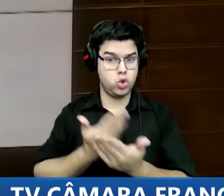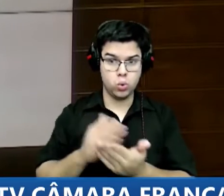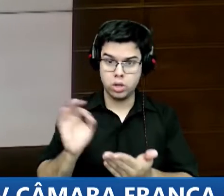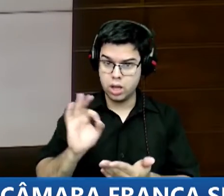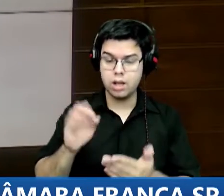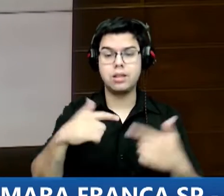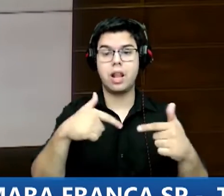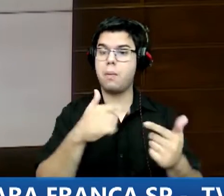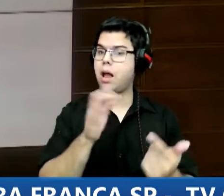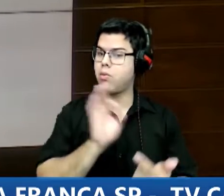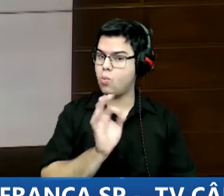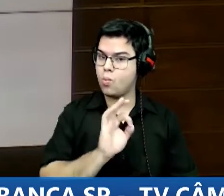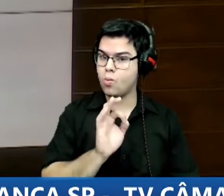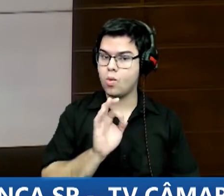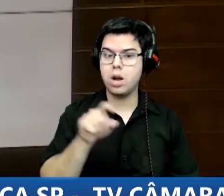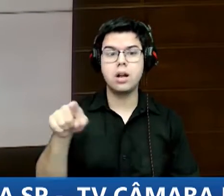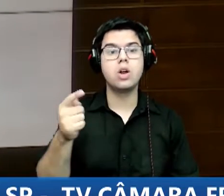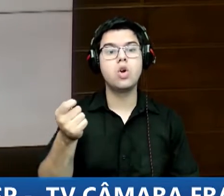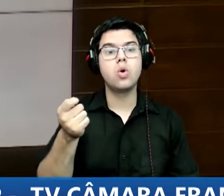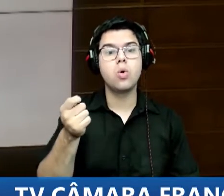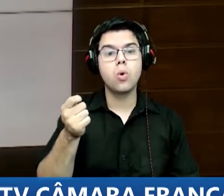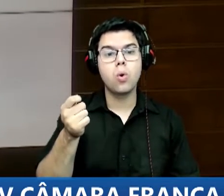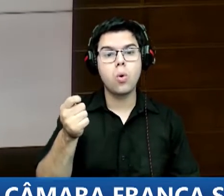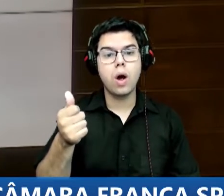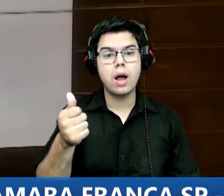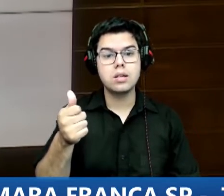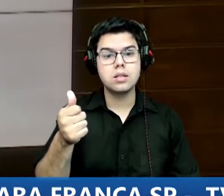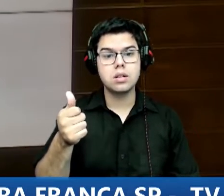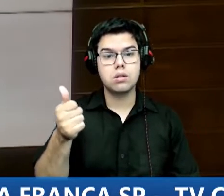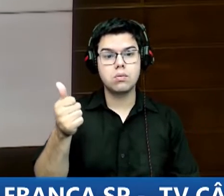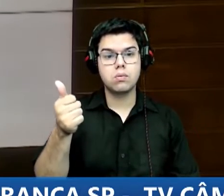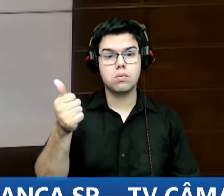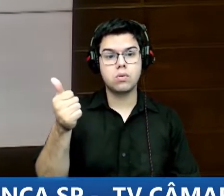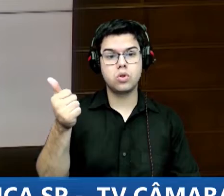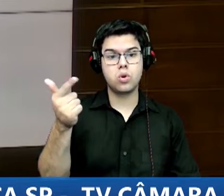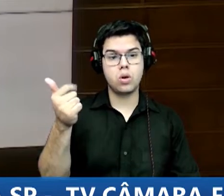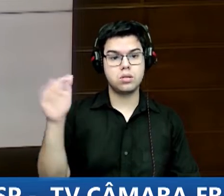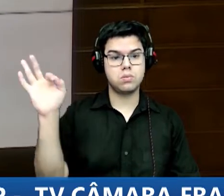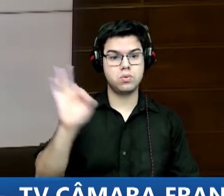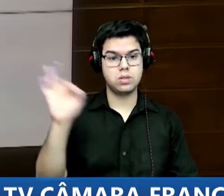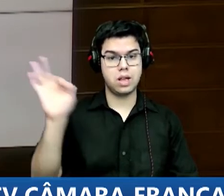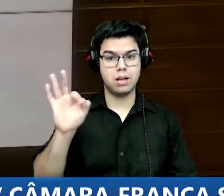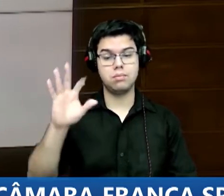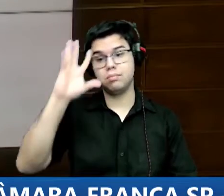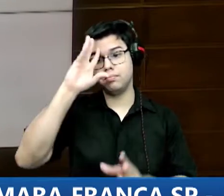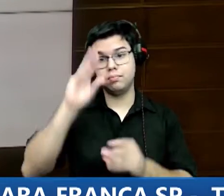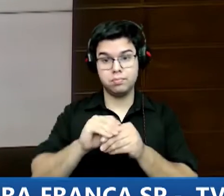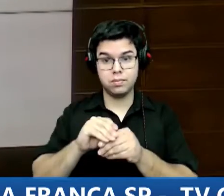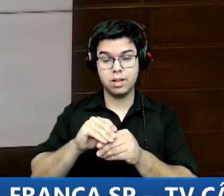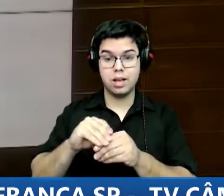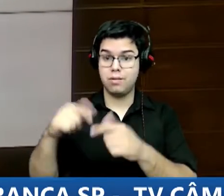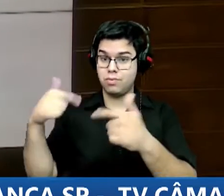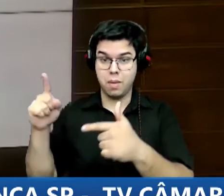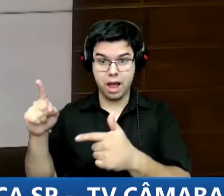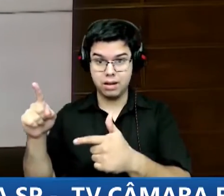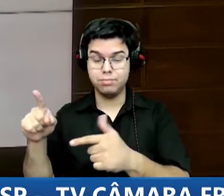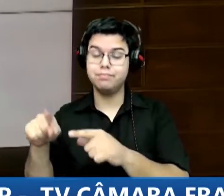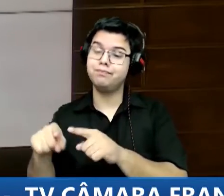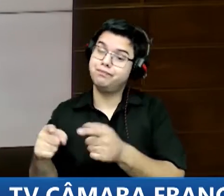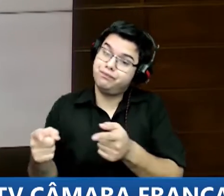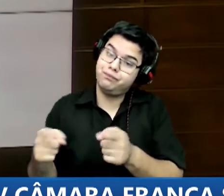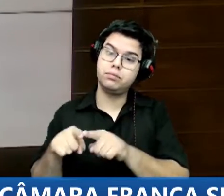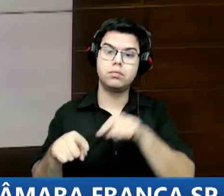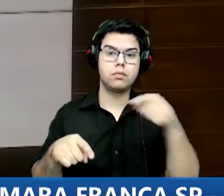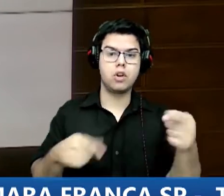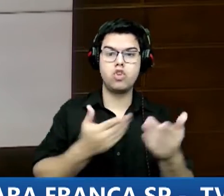da pobreza. Para de trabalhar muito cedo, vai para o trabalho, não se qualifica, baixa renda, baixa escolaridade. A gente